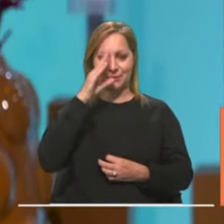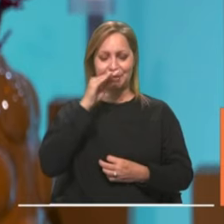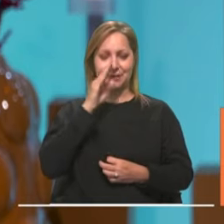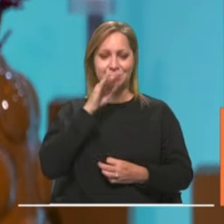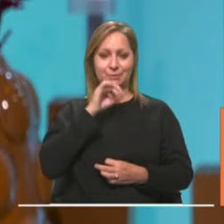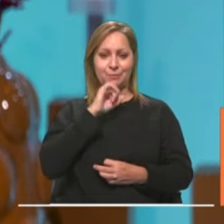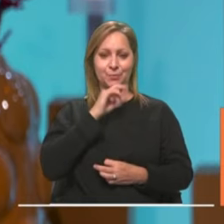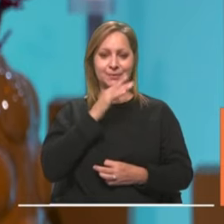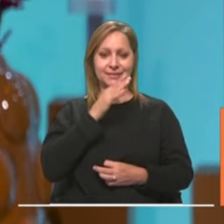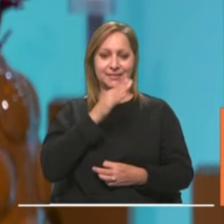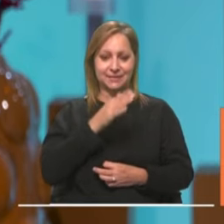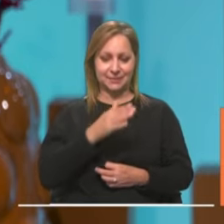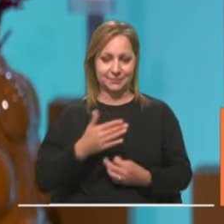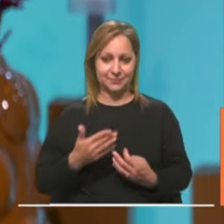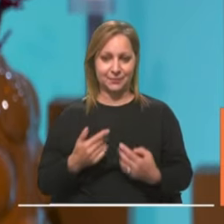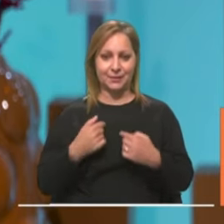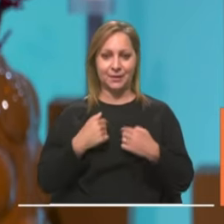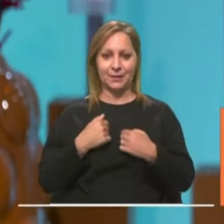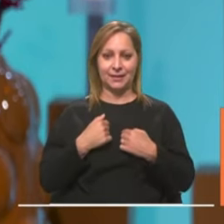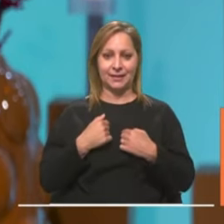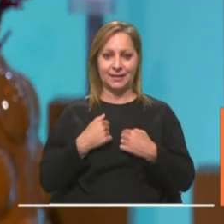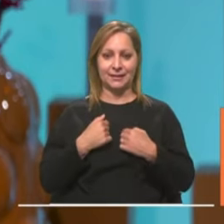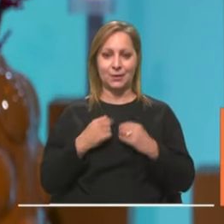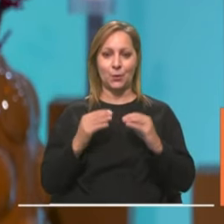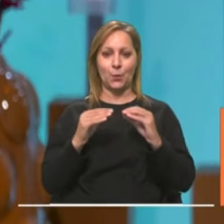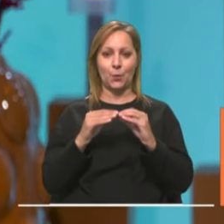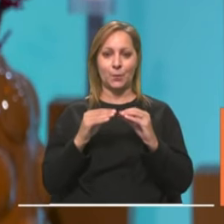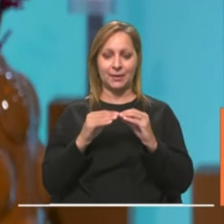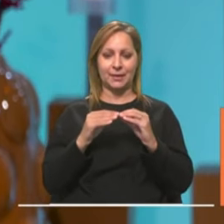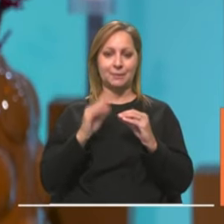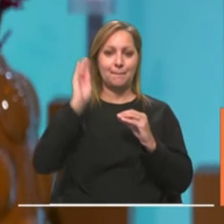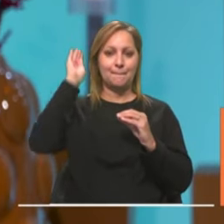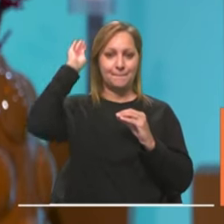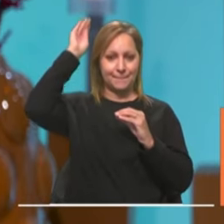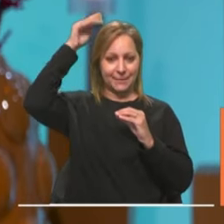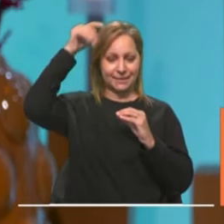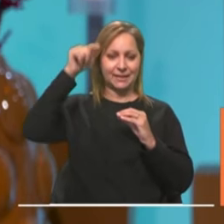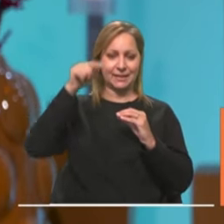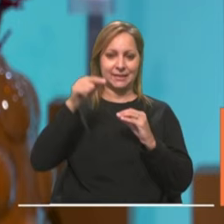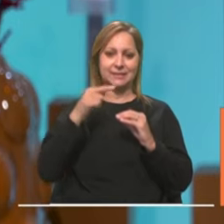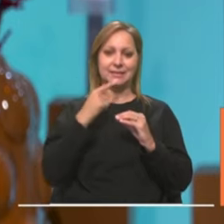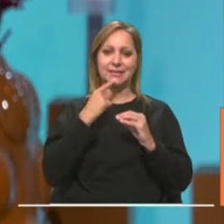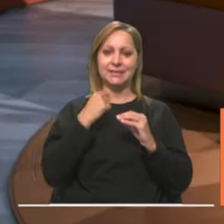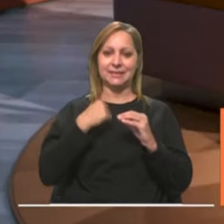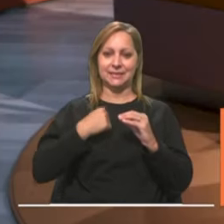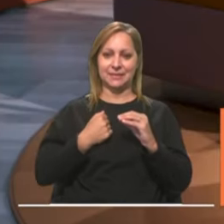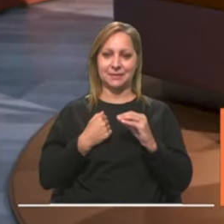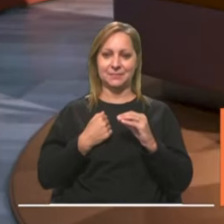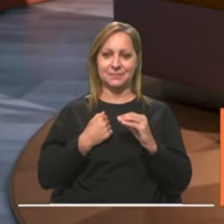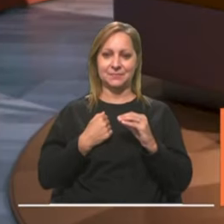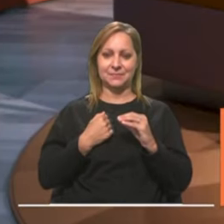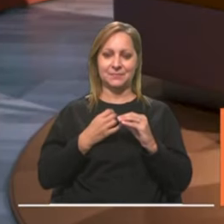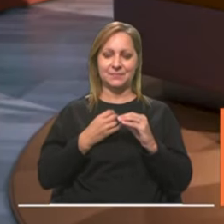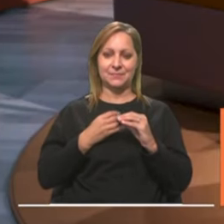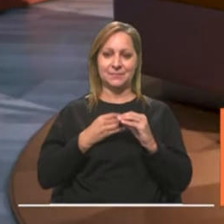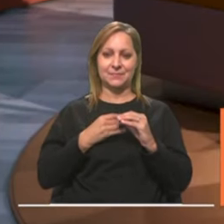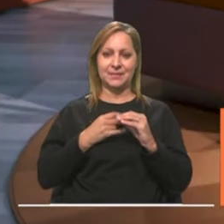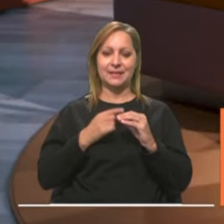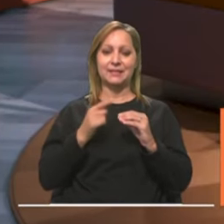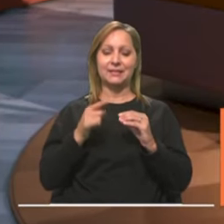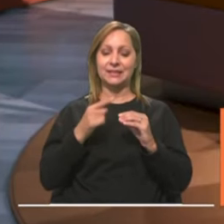mas eu tinha combinado com o padrinho que ele teria que me dar um sinal se Ai, era de acho fuga ótimo, ou